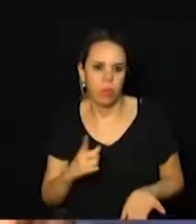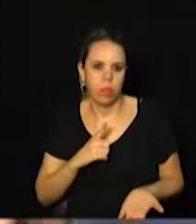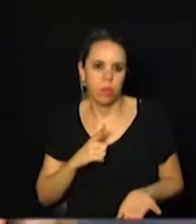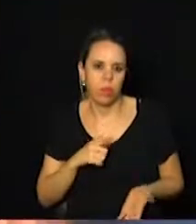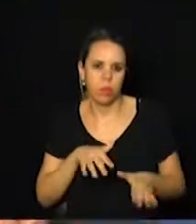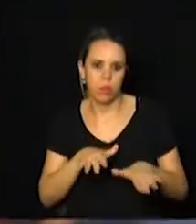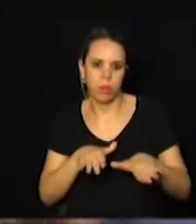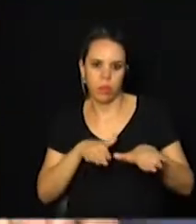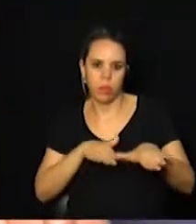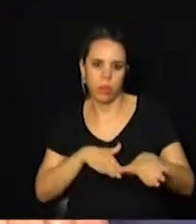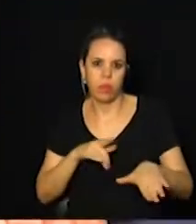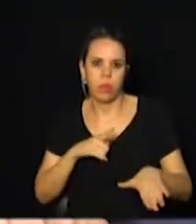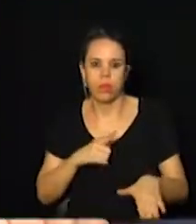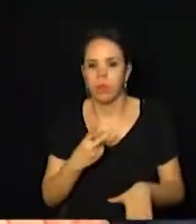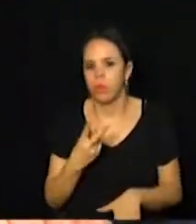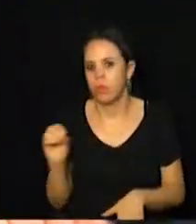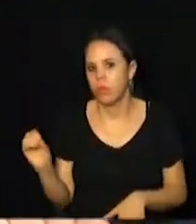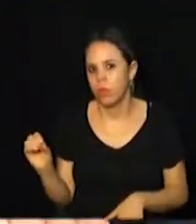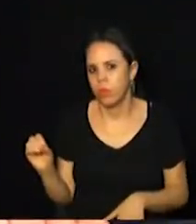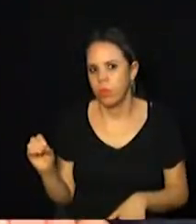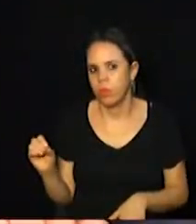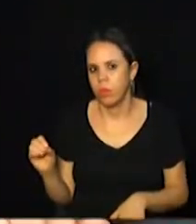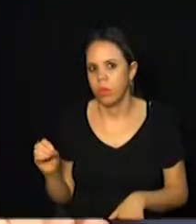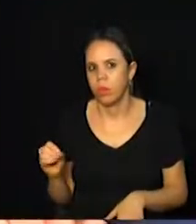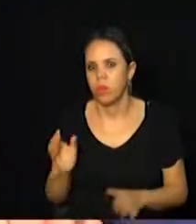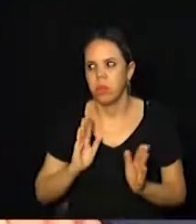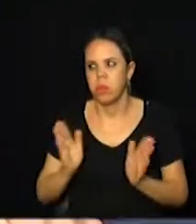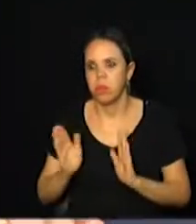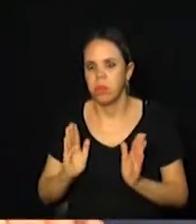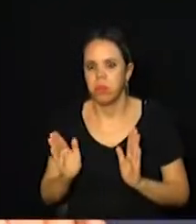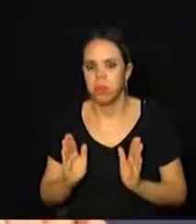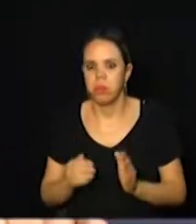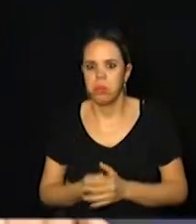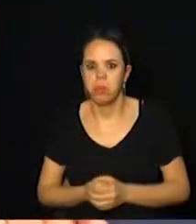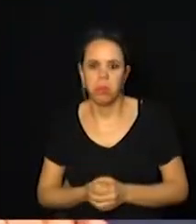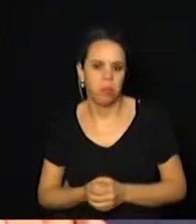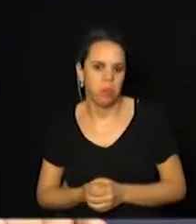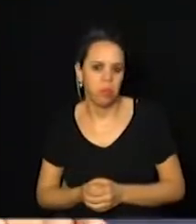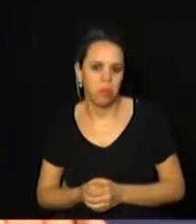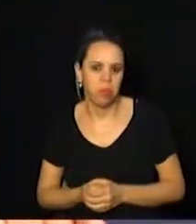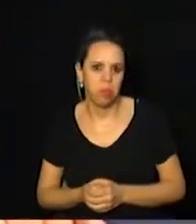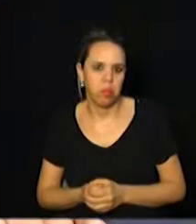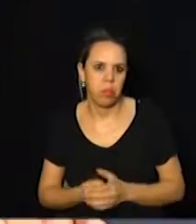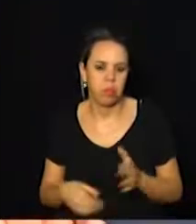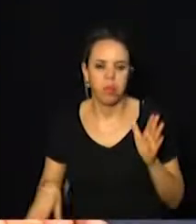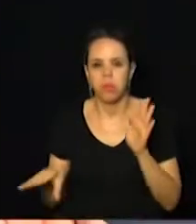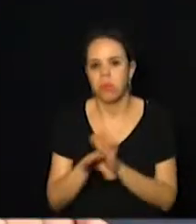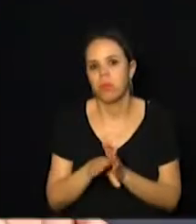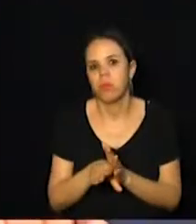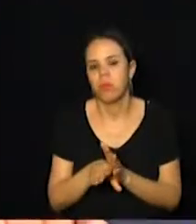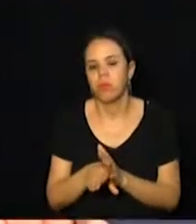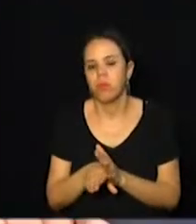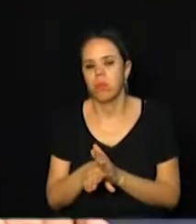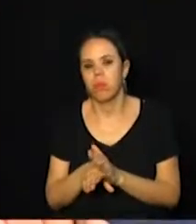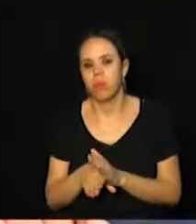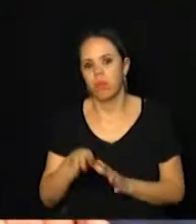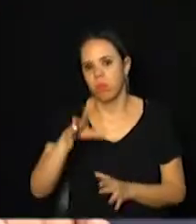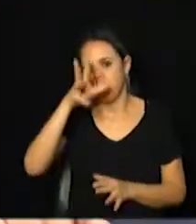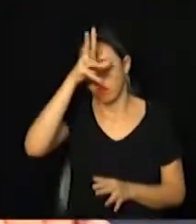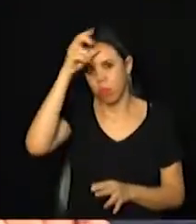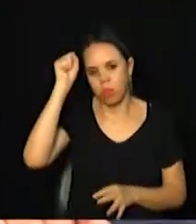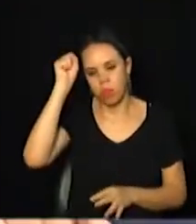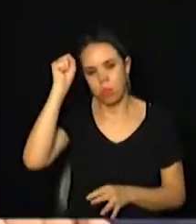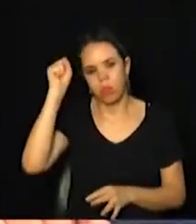tem estacionamento no posto para 200 caminhões se você chega na Mato Grosso